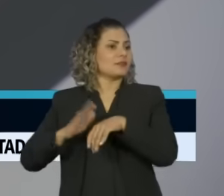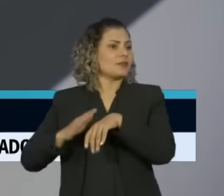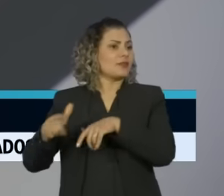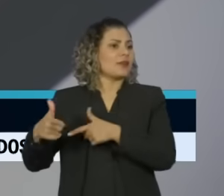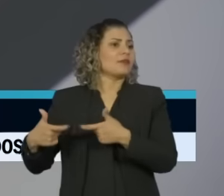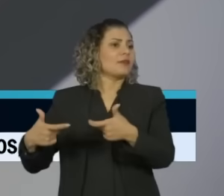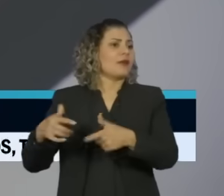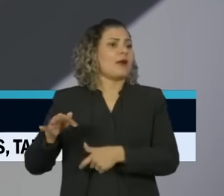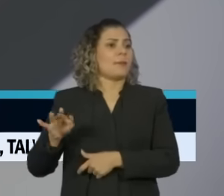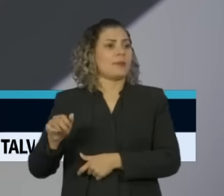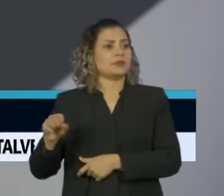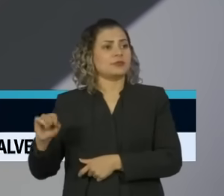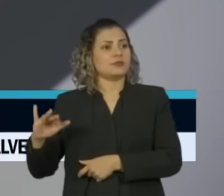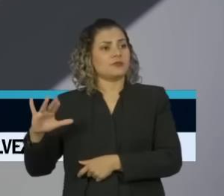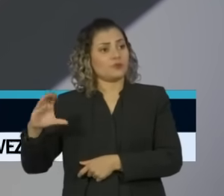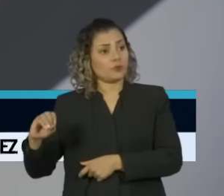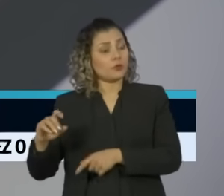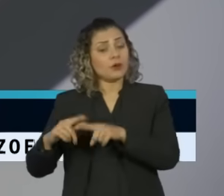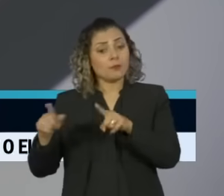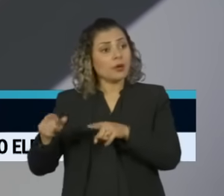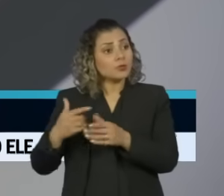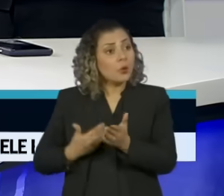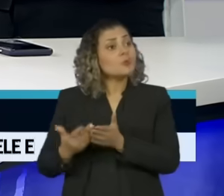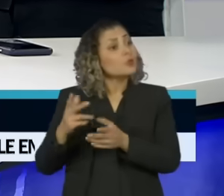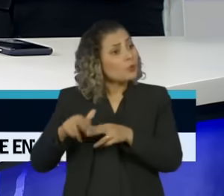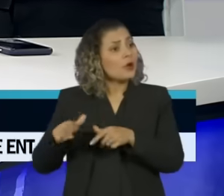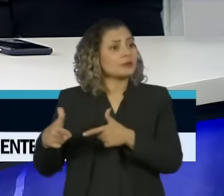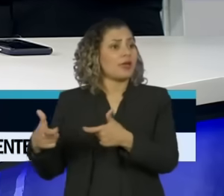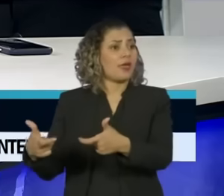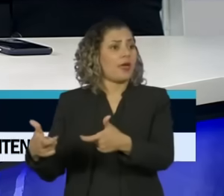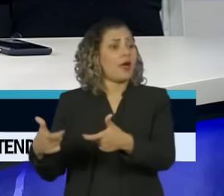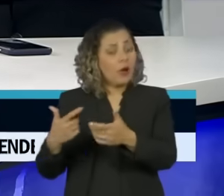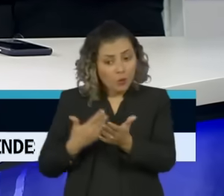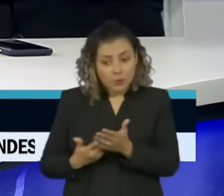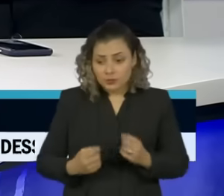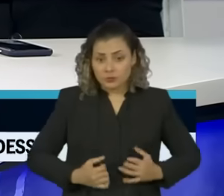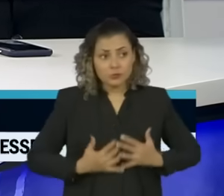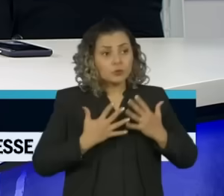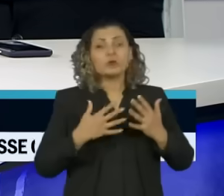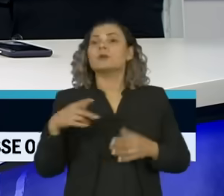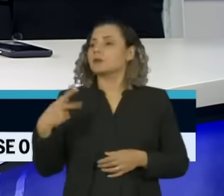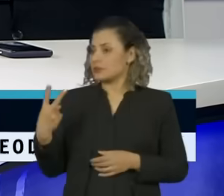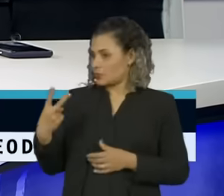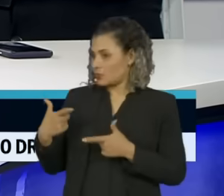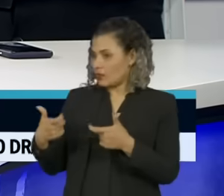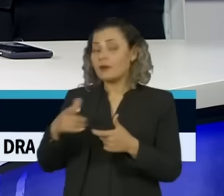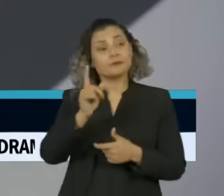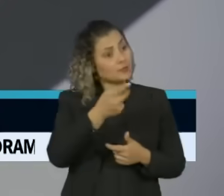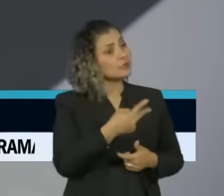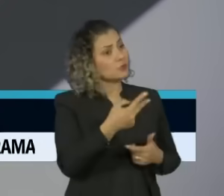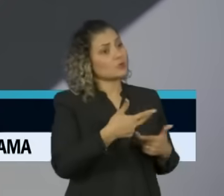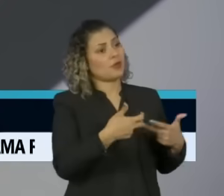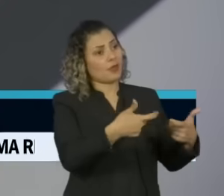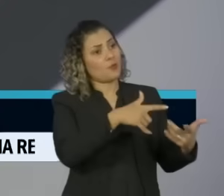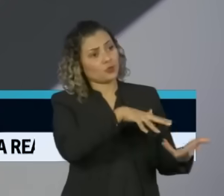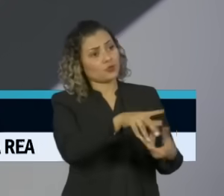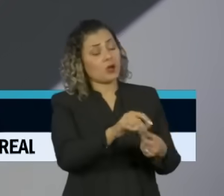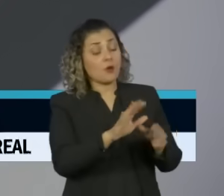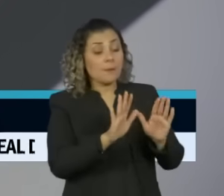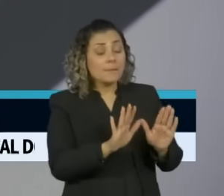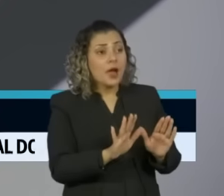você começou a produzir o antibiótico por causa da guerra. Na Segunda Guerra. Da Segunda Guerra Mundial. Então, o